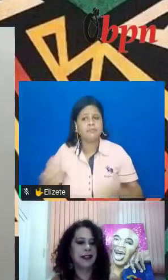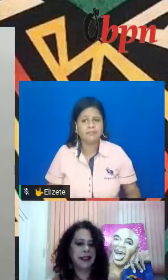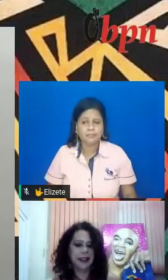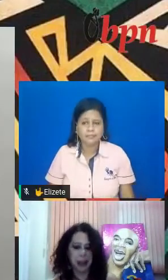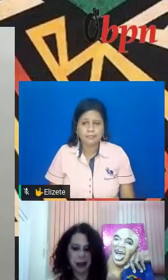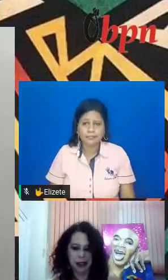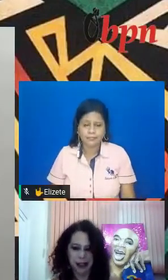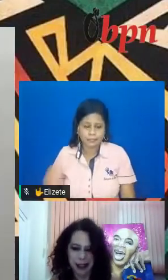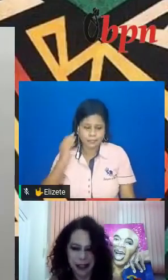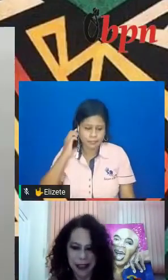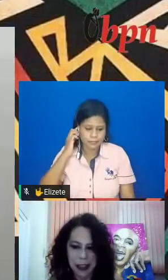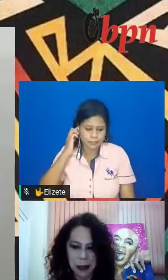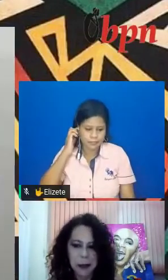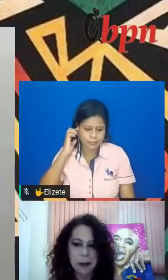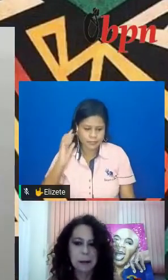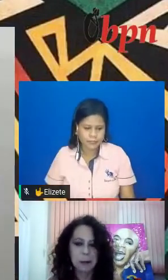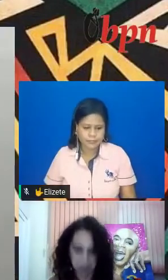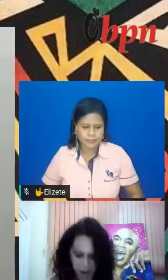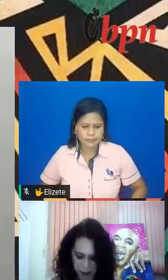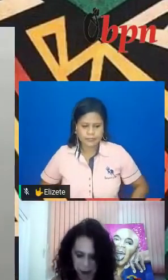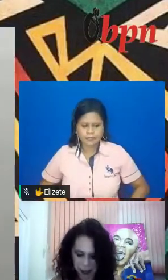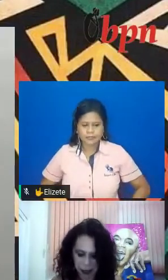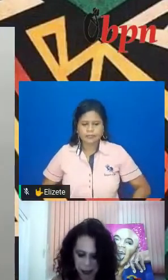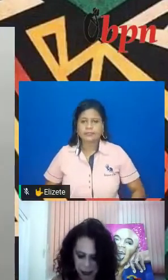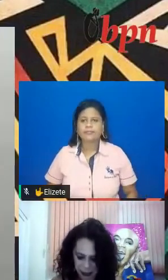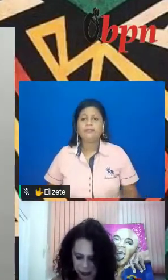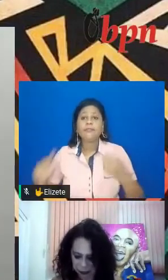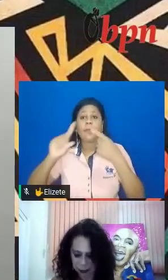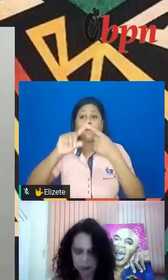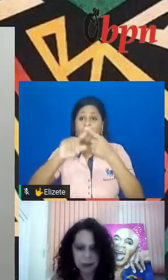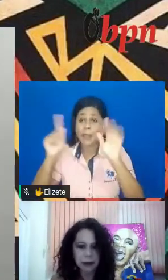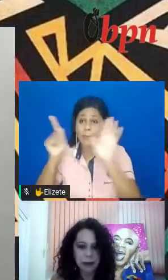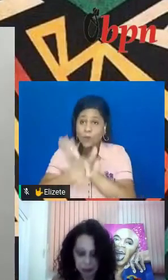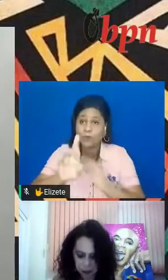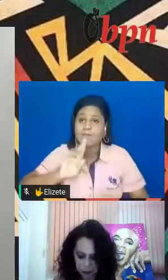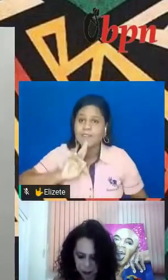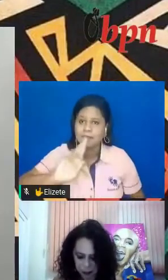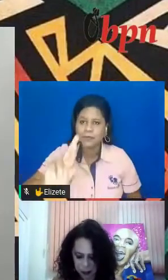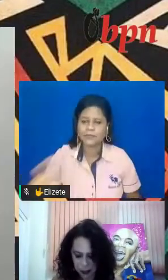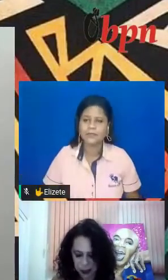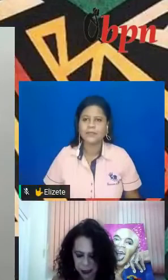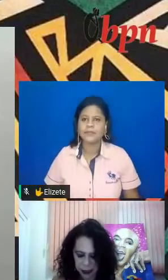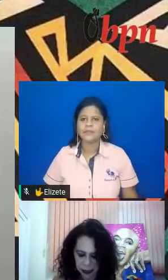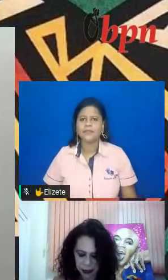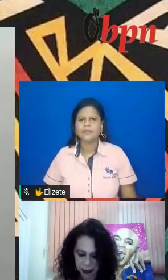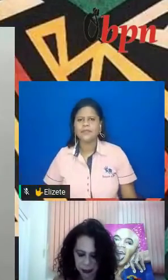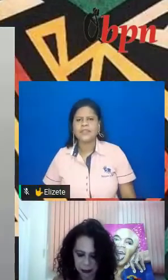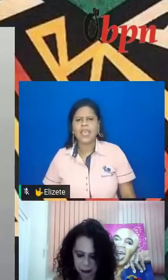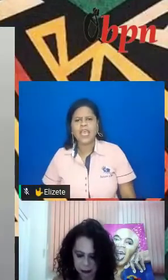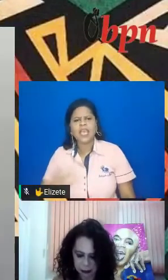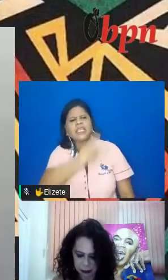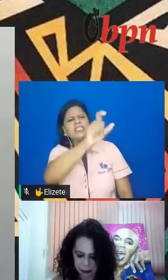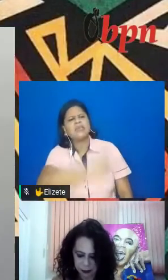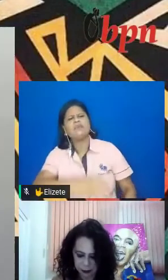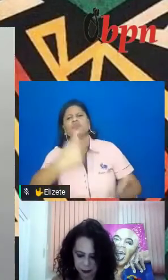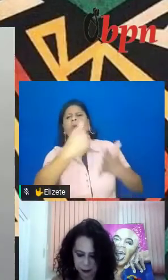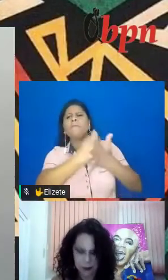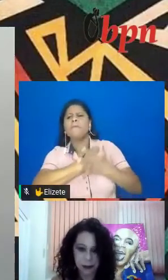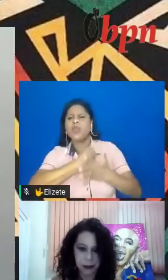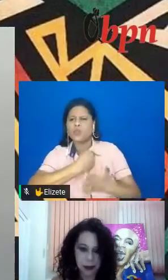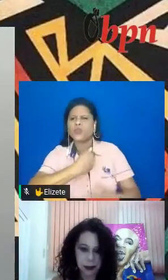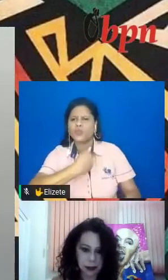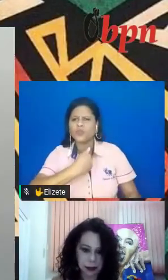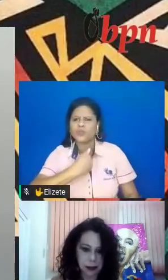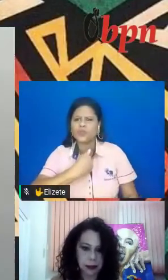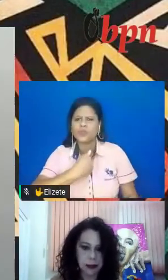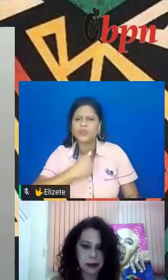Tá, deixa eu ir para a primeira. Essa pessoa que pergunta, né? Aliás, eu lembrei também aquela